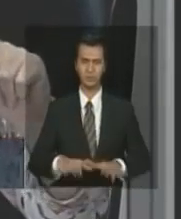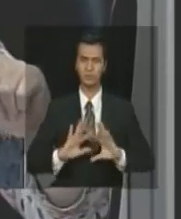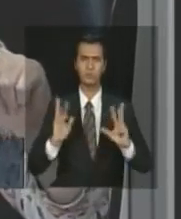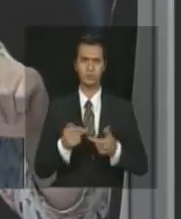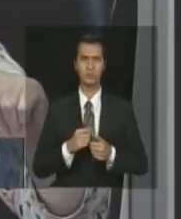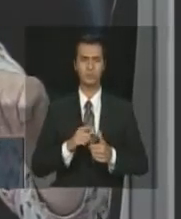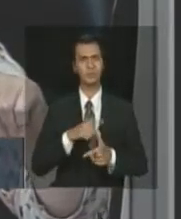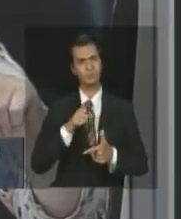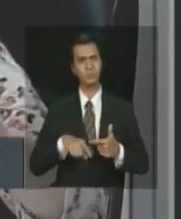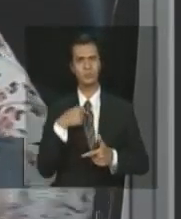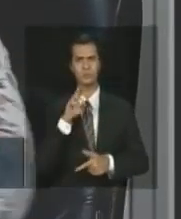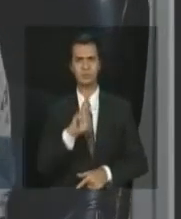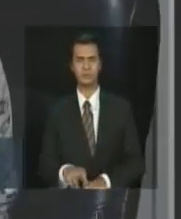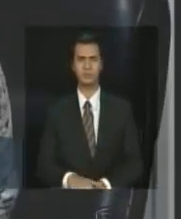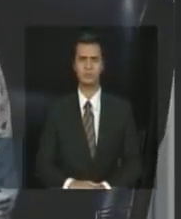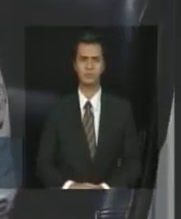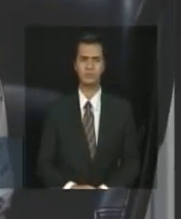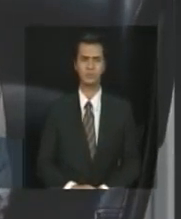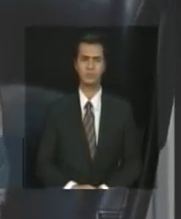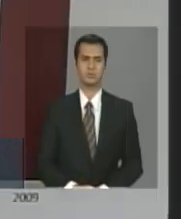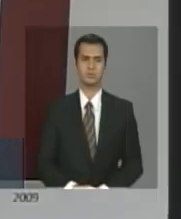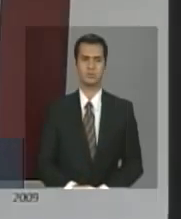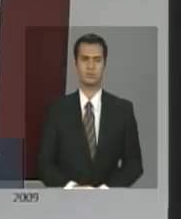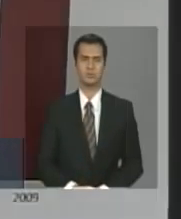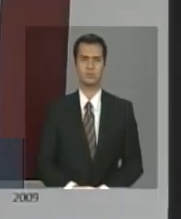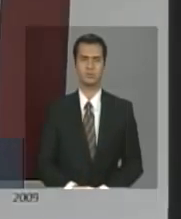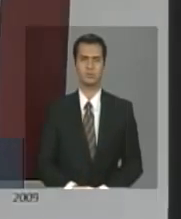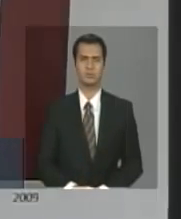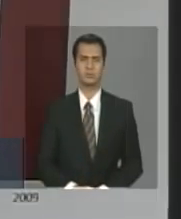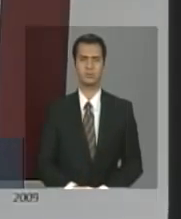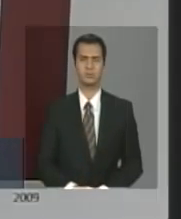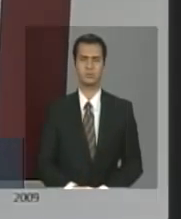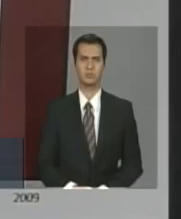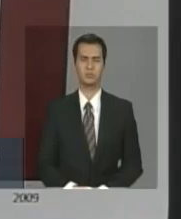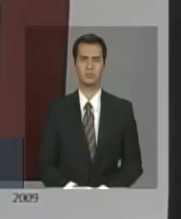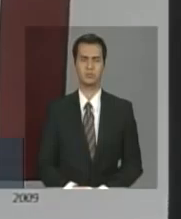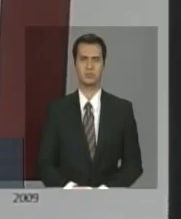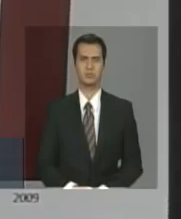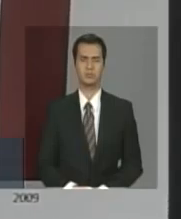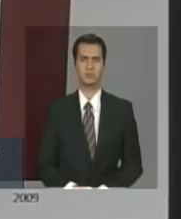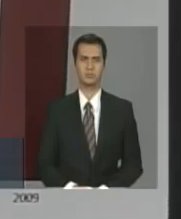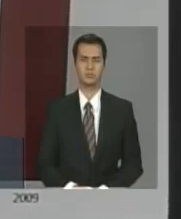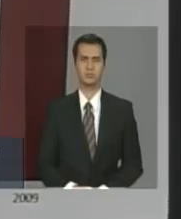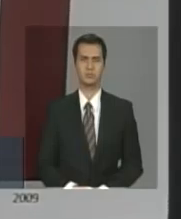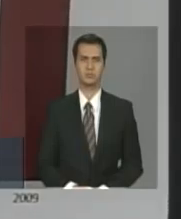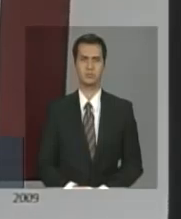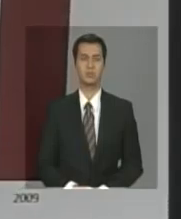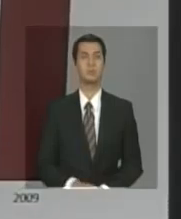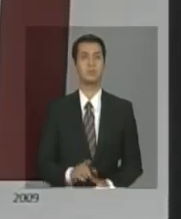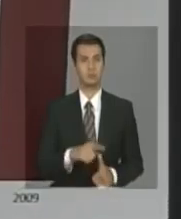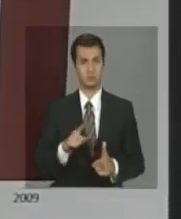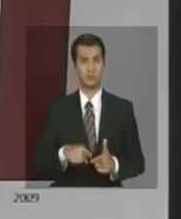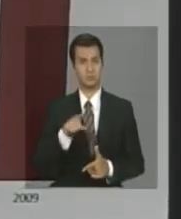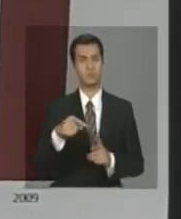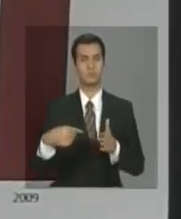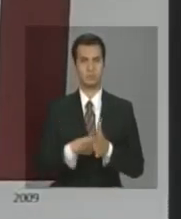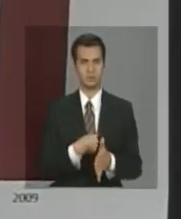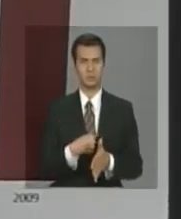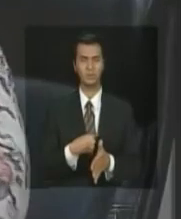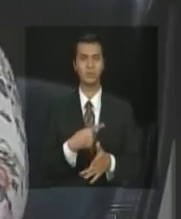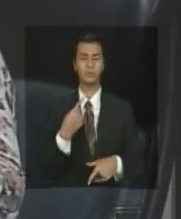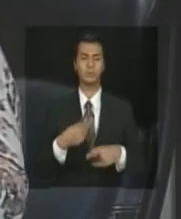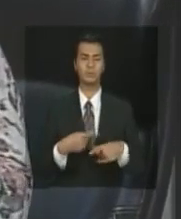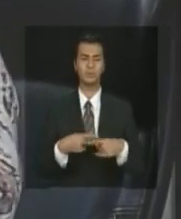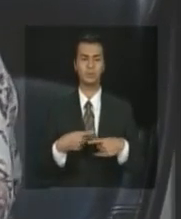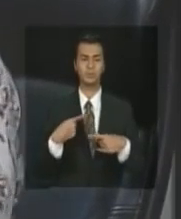Em que faixa de renda, esses 6.683.000? Se vocês deixarem, em vez de puderem fazer a pergunta depois, pode ser? Porque aí,